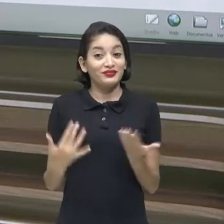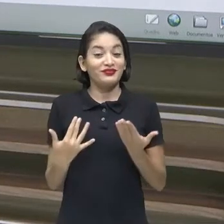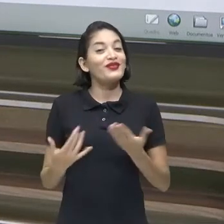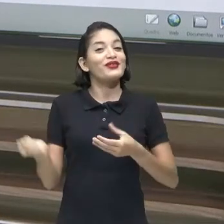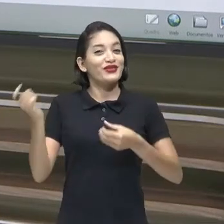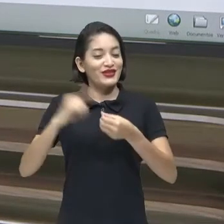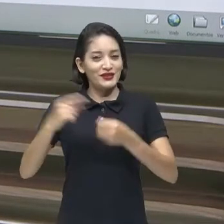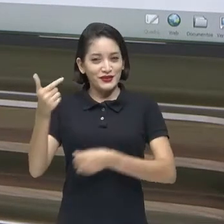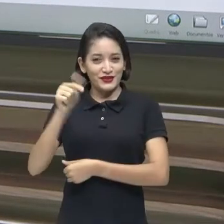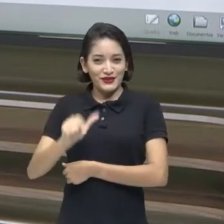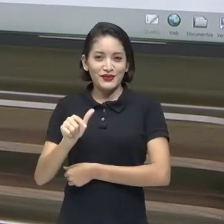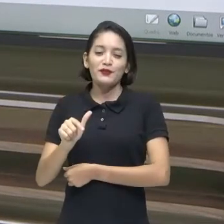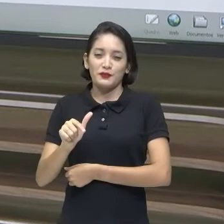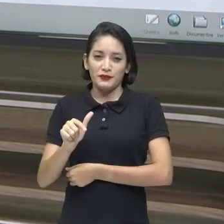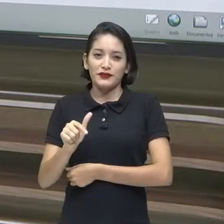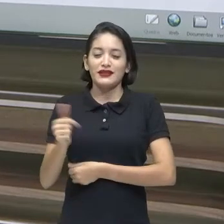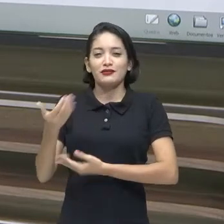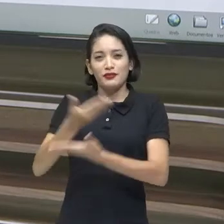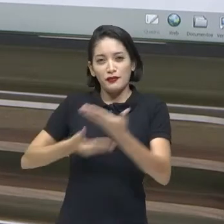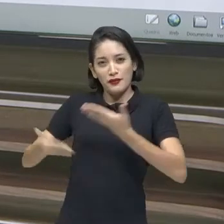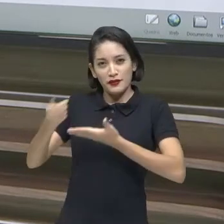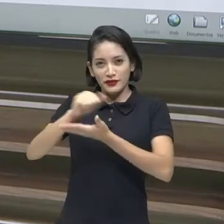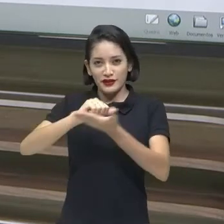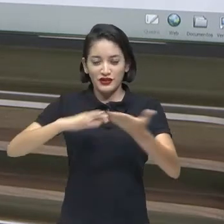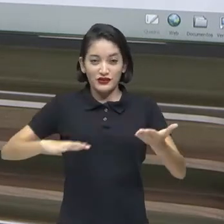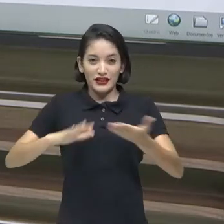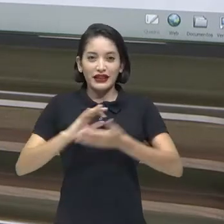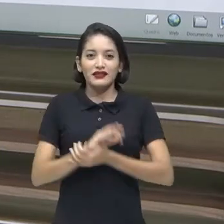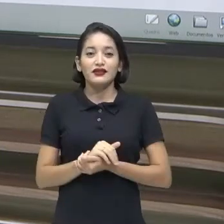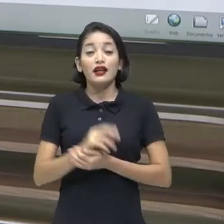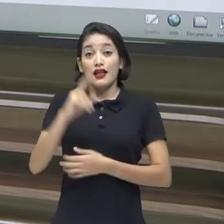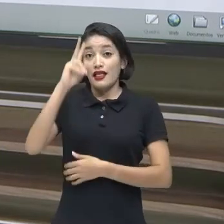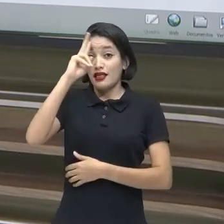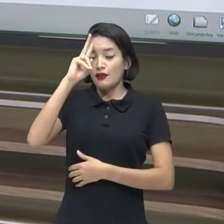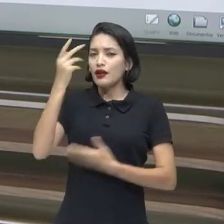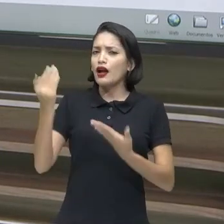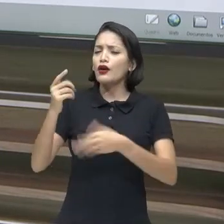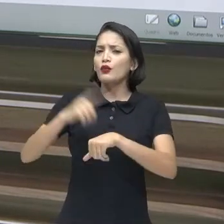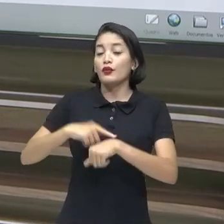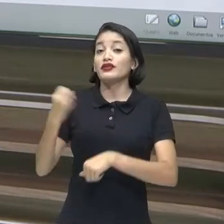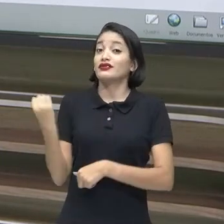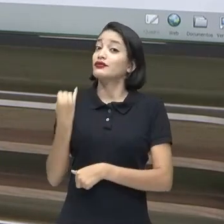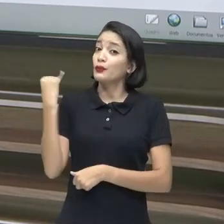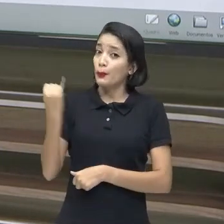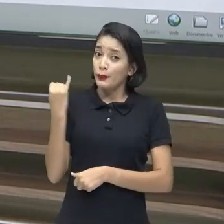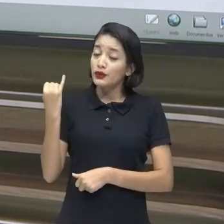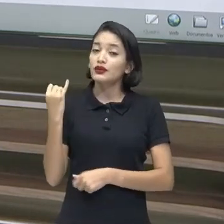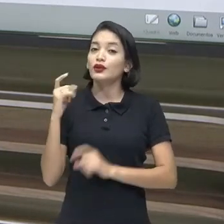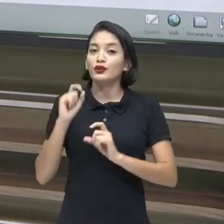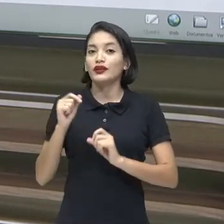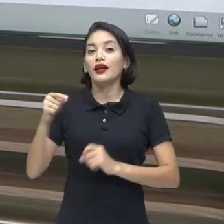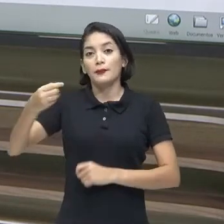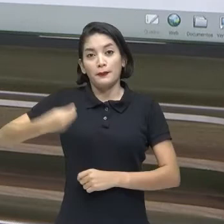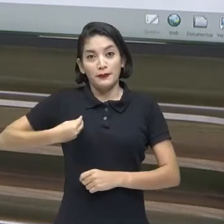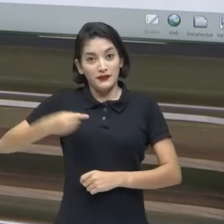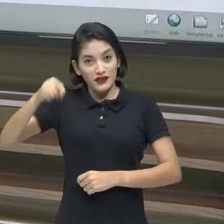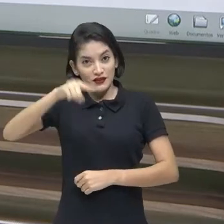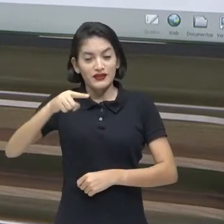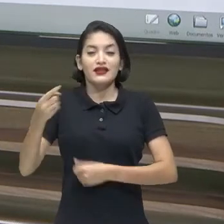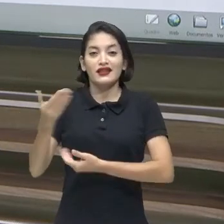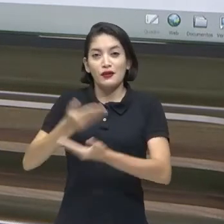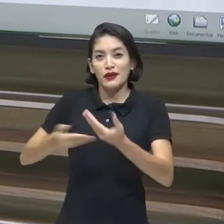bem? Estamos de volta aí para a nossa interatividade, né? Lembrando que esse momento é bem importante, a presença de vocês,